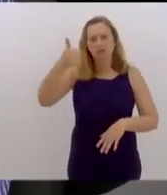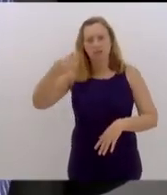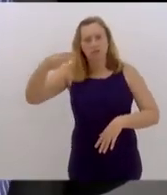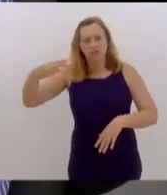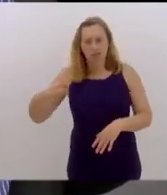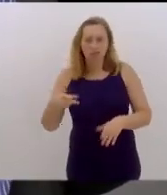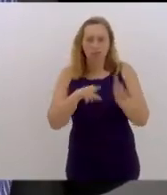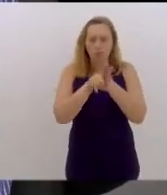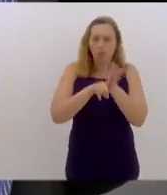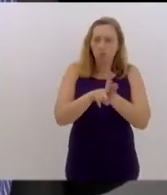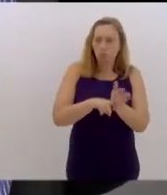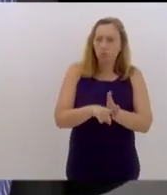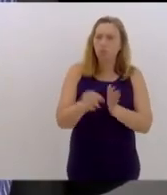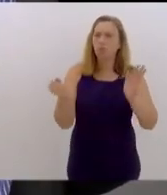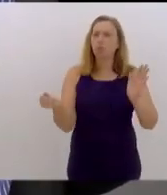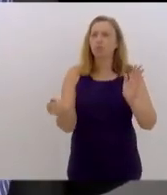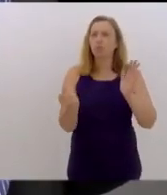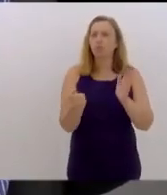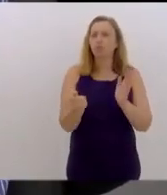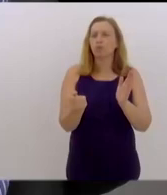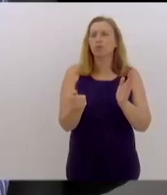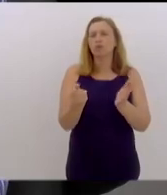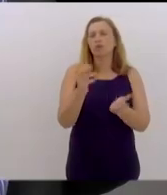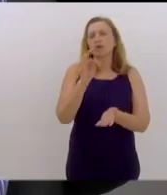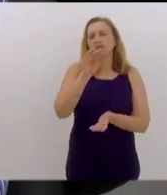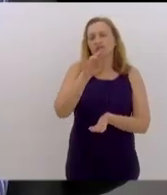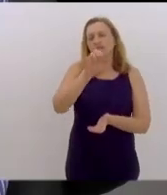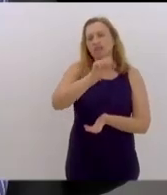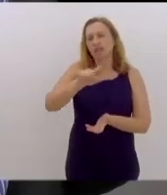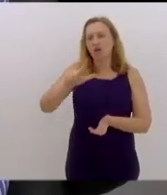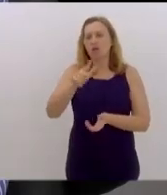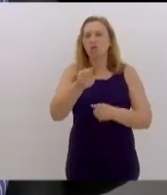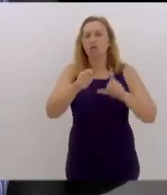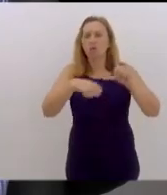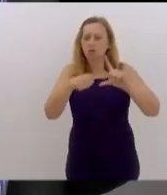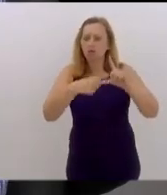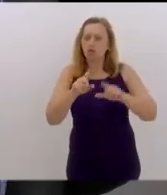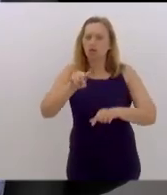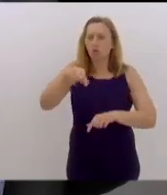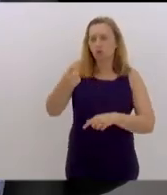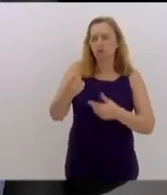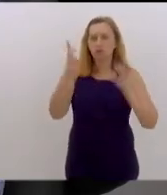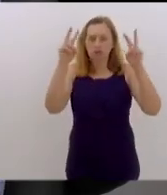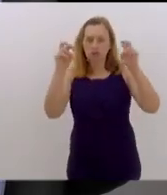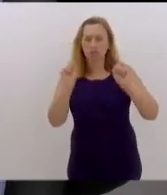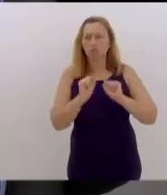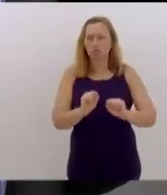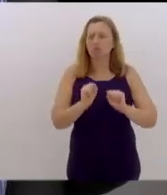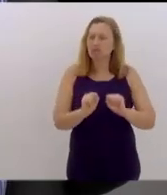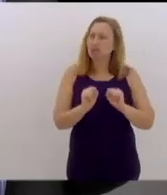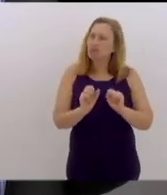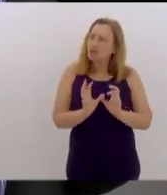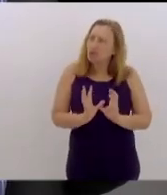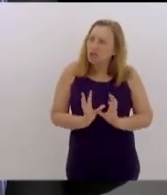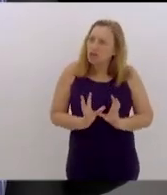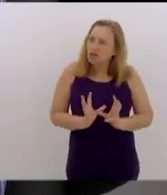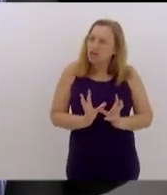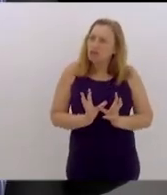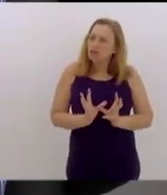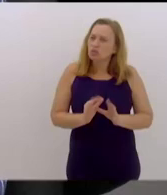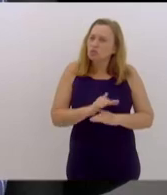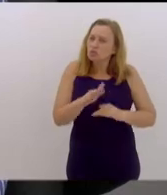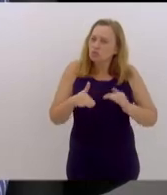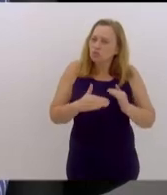para analisar o patrimônio da central logística para outras situações se a gente não poderia amarrar todas